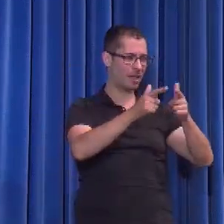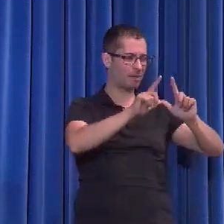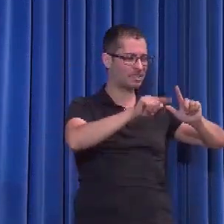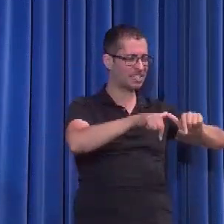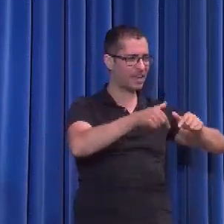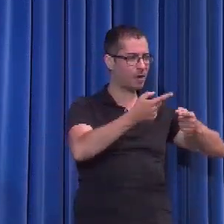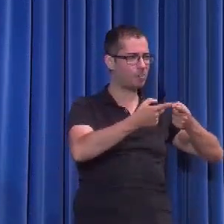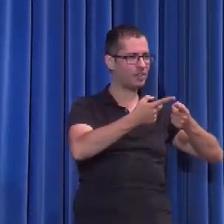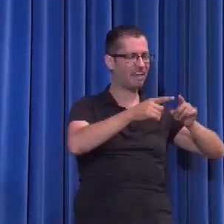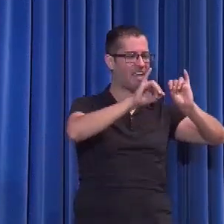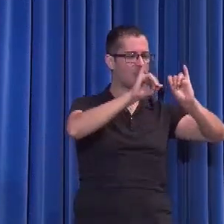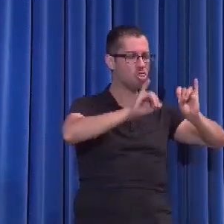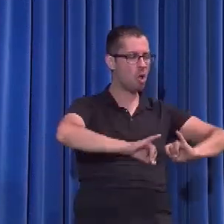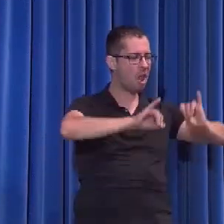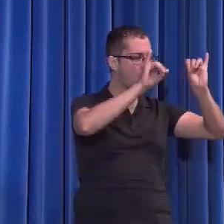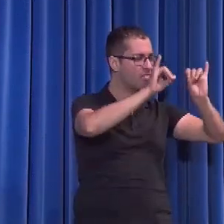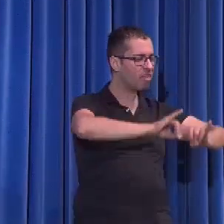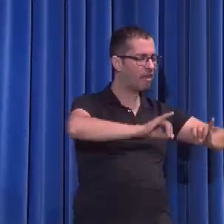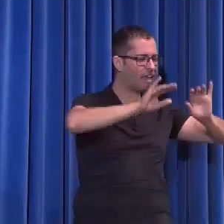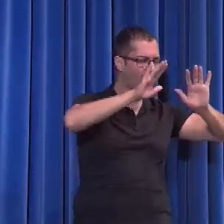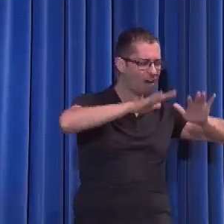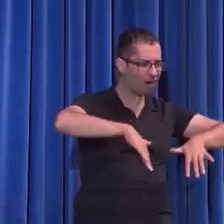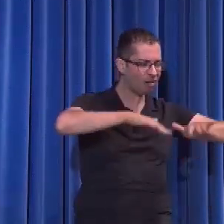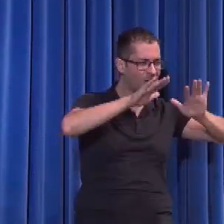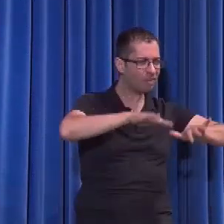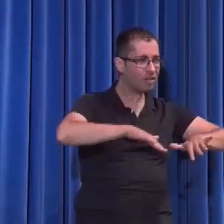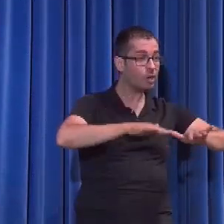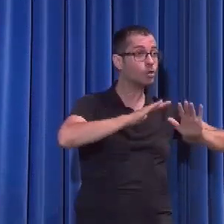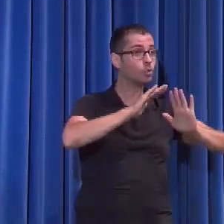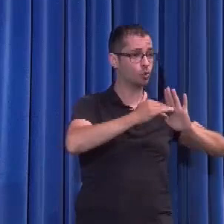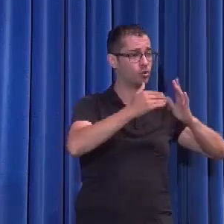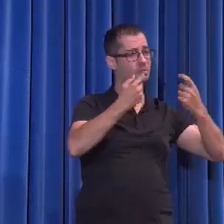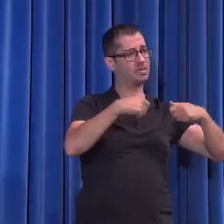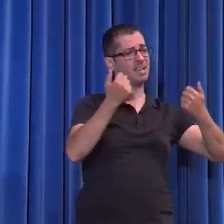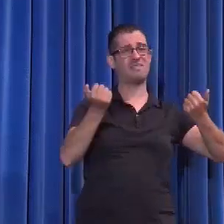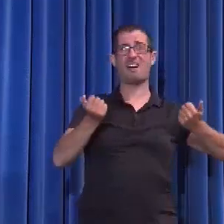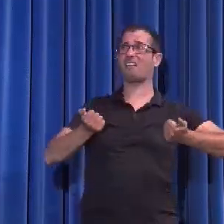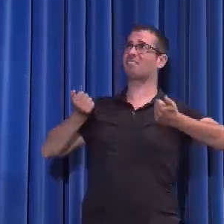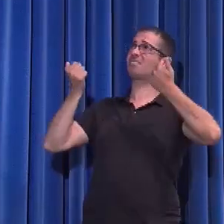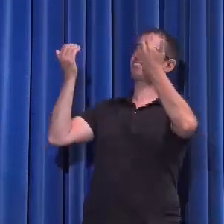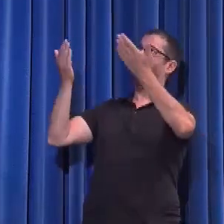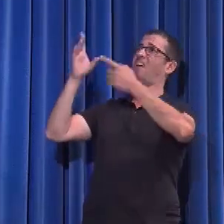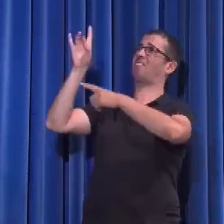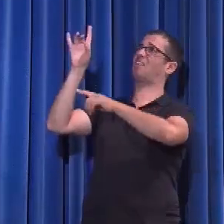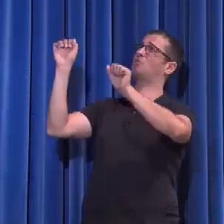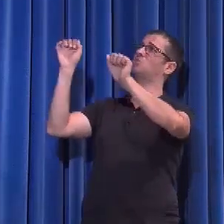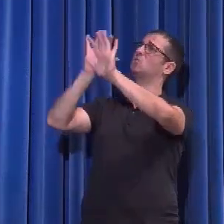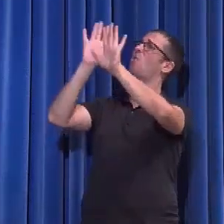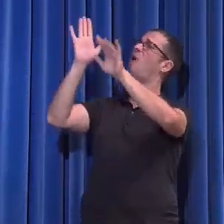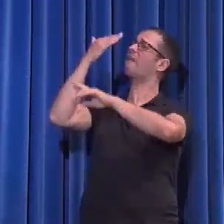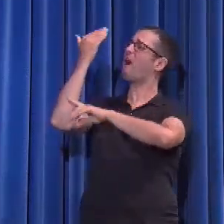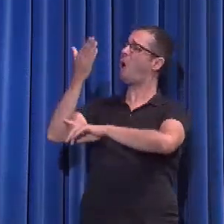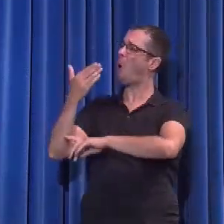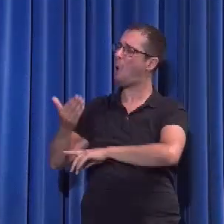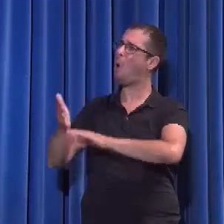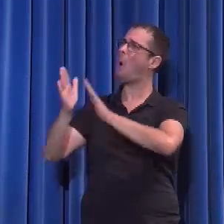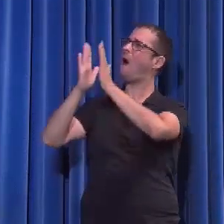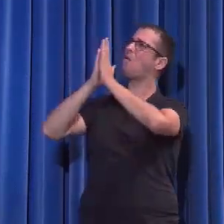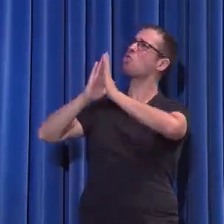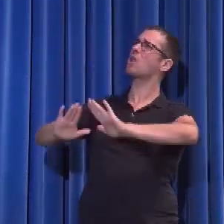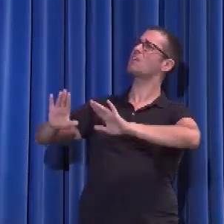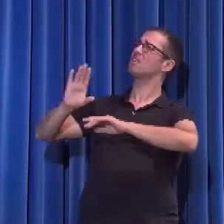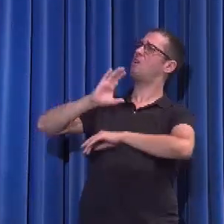idolatria. Tudo que eles deveriam fazer a Deus, a glória, a honra, a adoração, a confiança, a dependência,